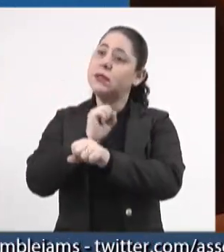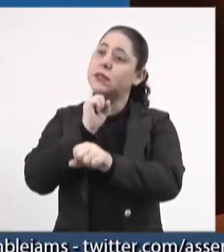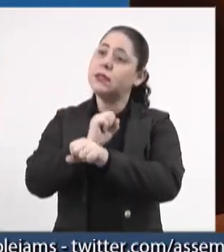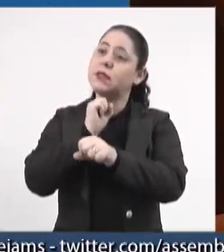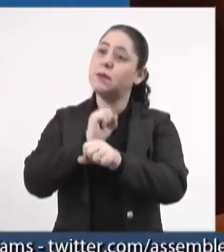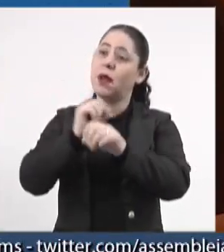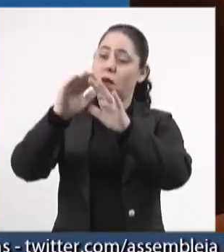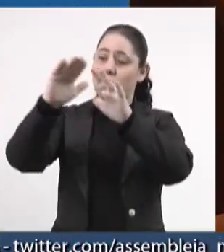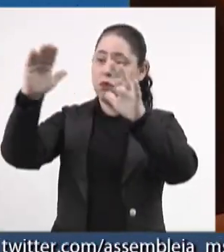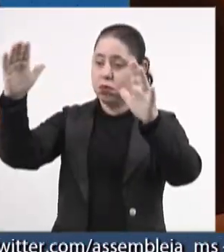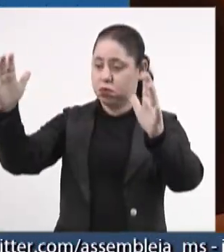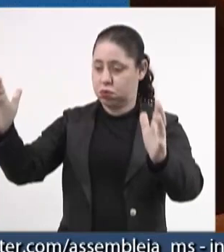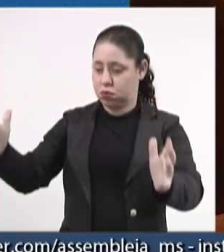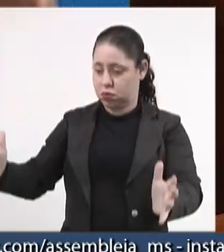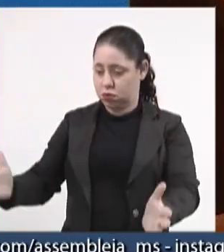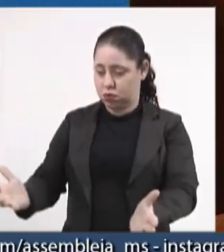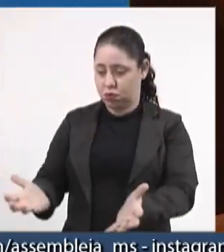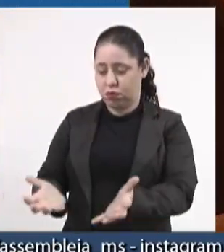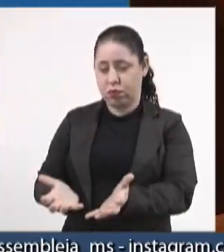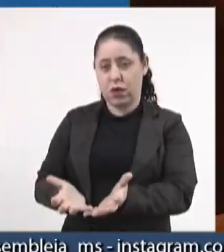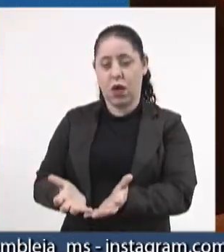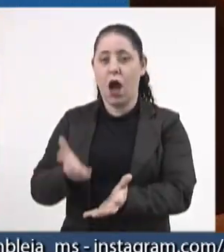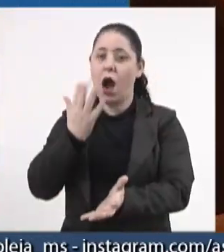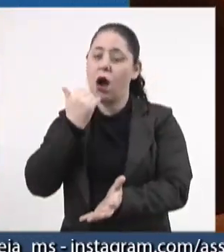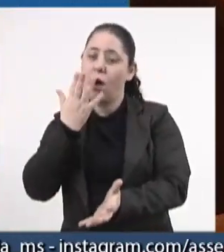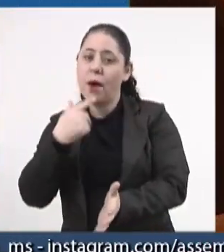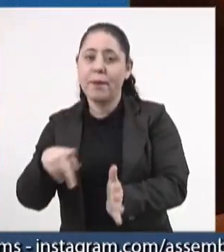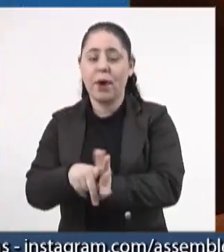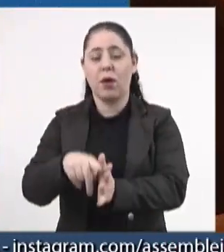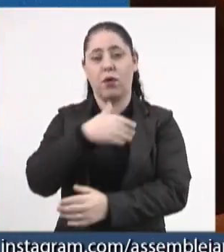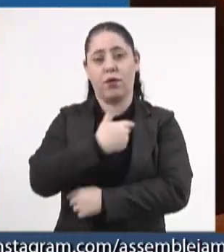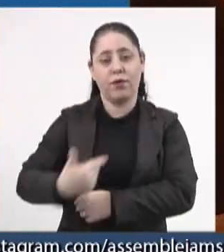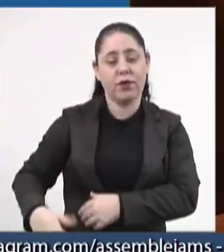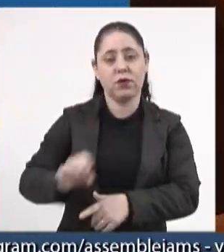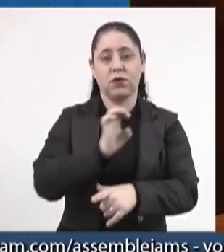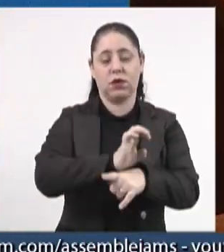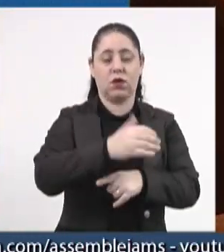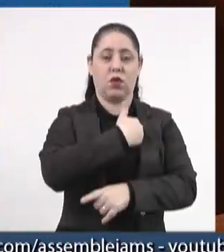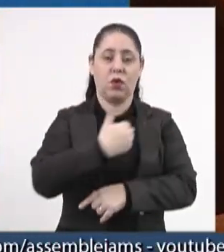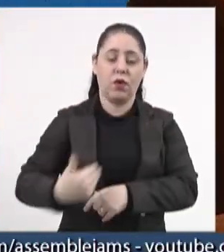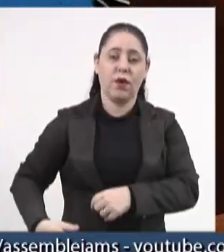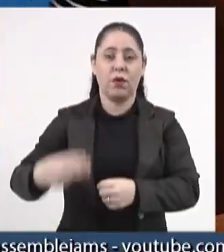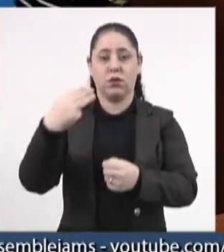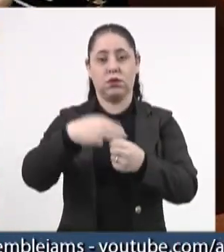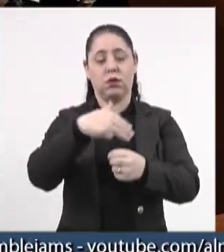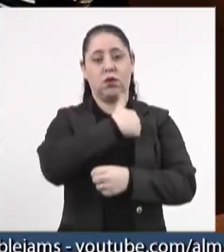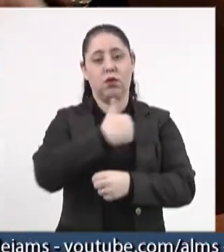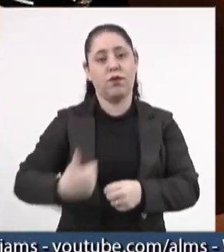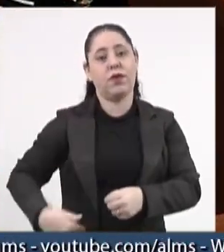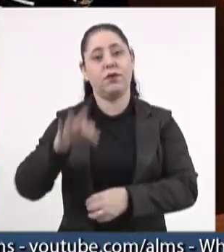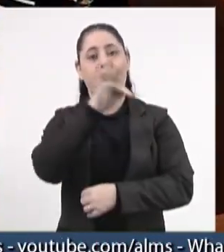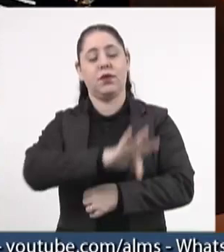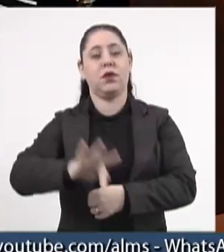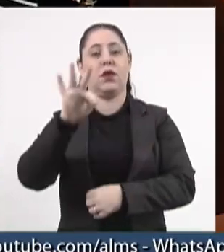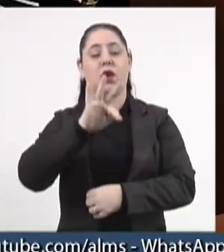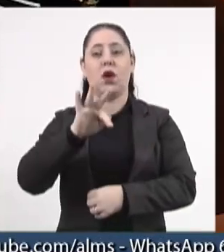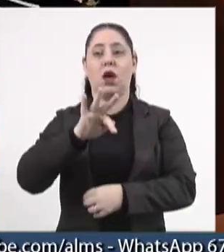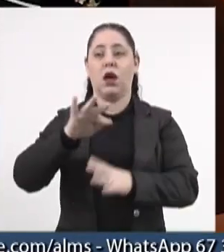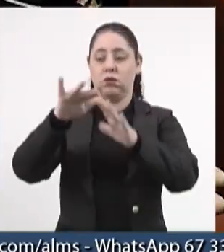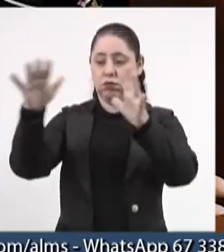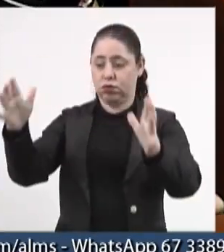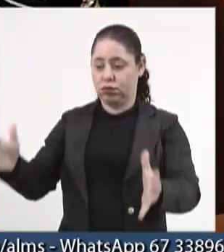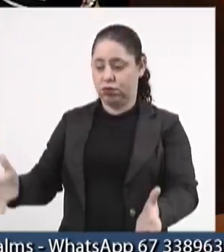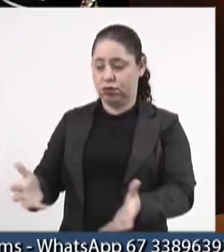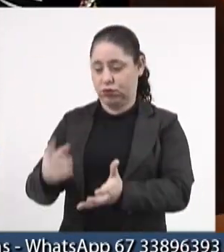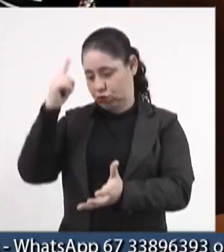de cesta básica do governo estadual, do governo federal ou do governo municipal, que ele pega uma cesta do dia 1º,